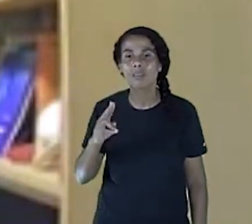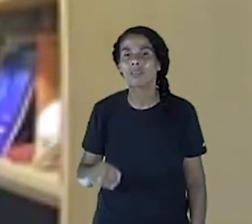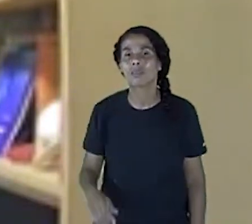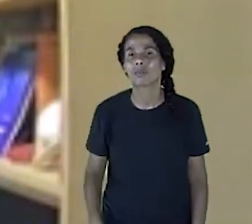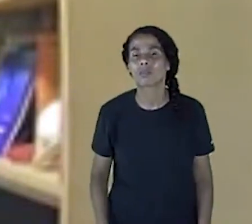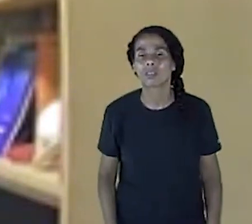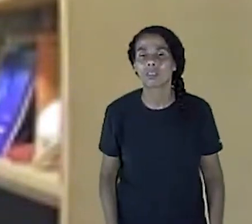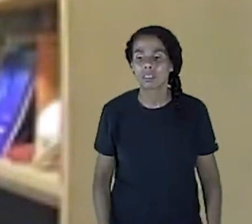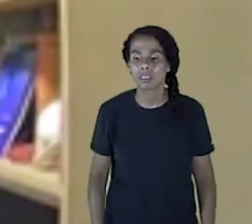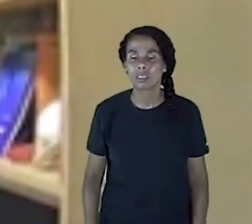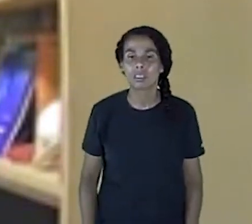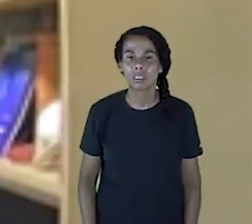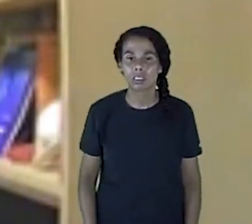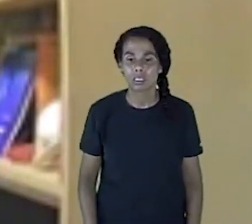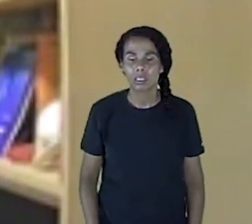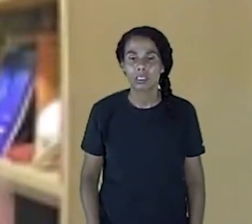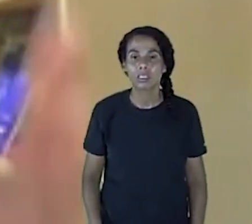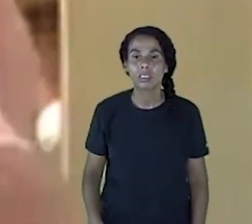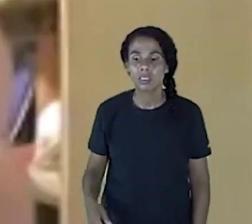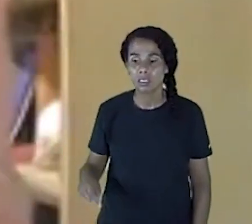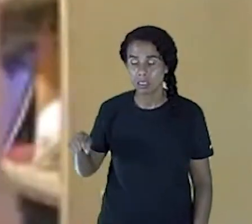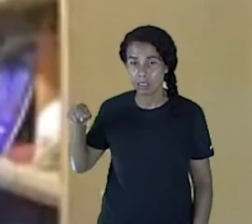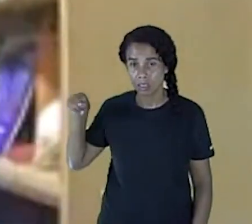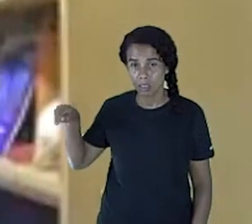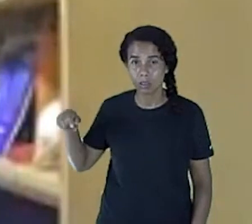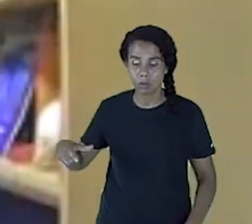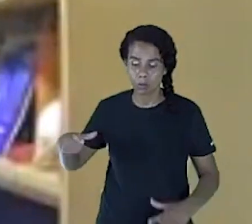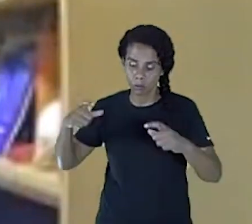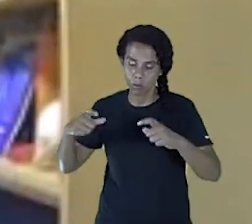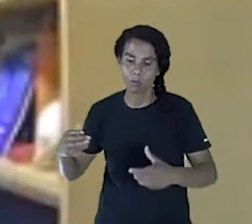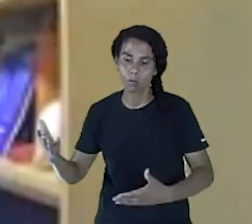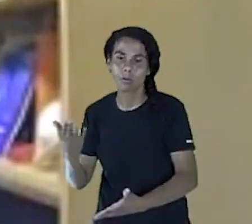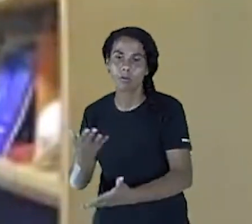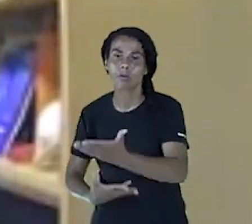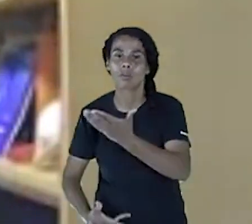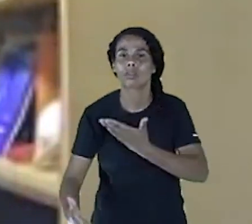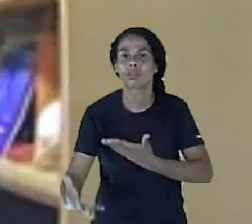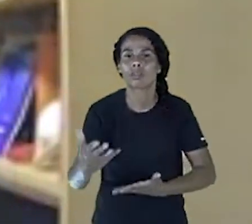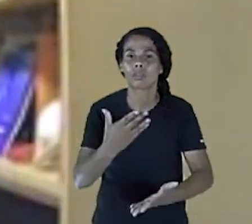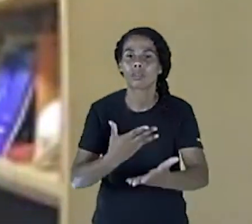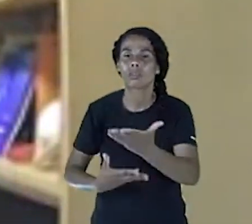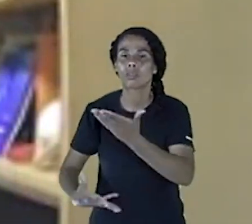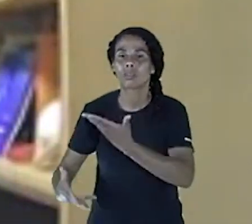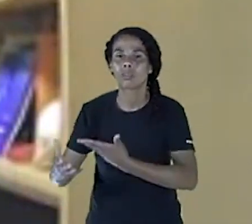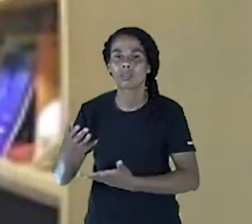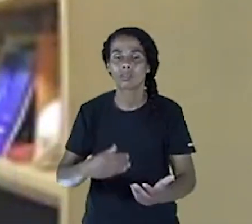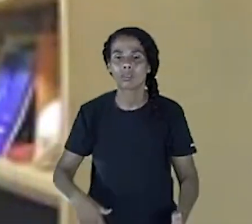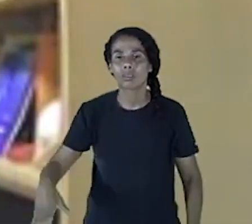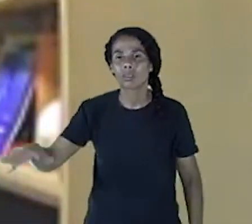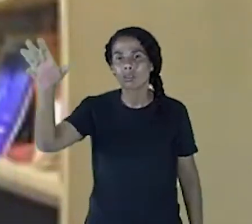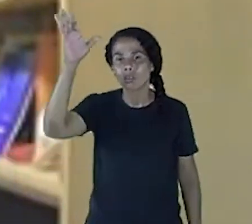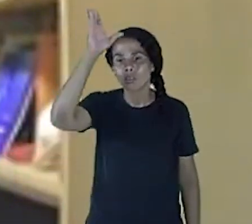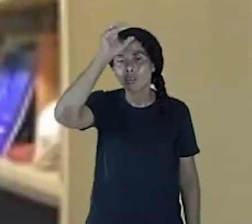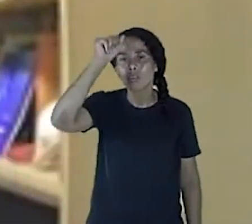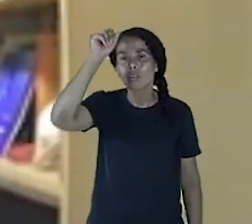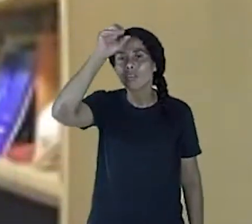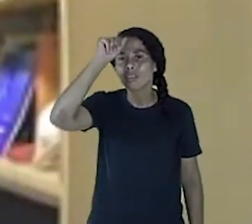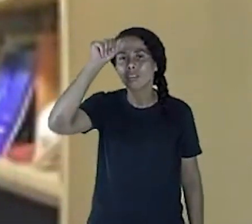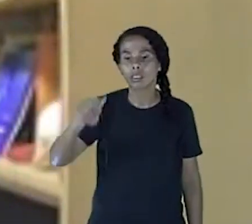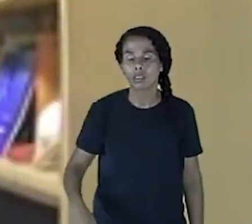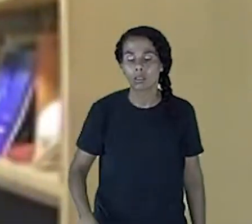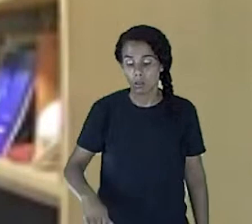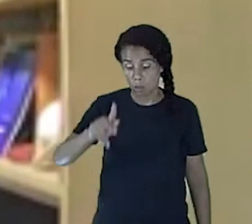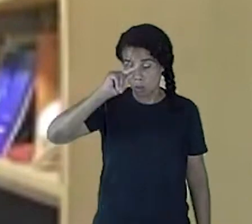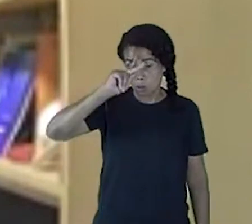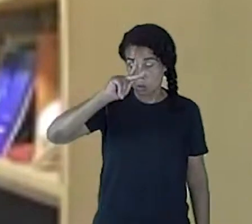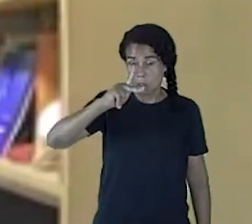e numa coisa, não centrada numa coisa assim, vamos dizer, no tal do ego, né, de querer